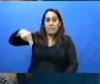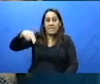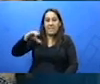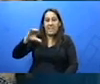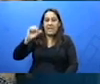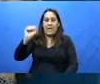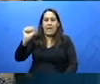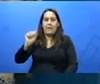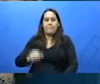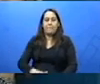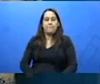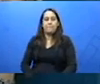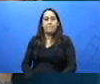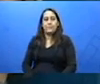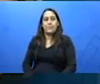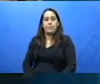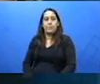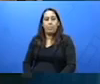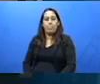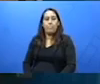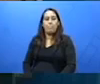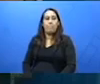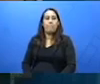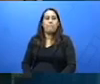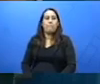B-R-A-N, branca.